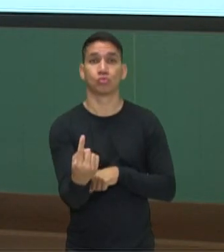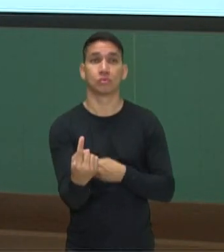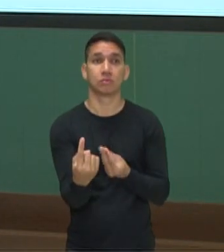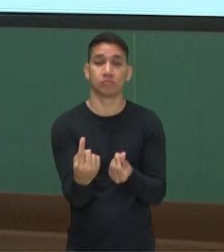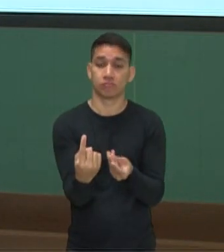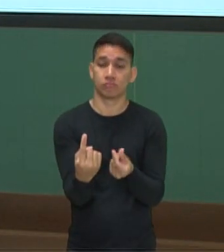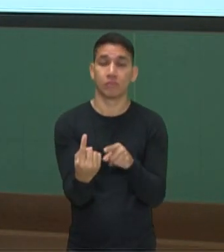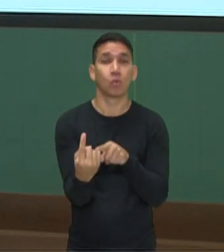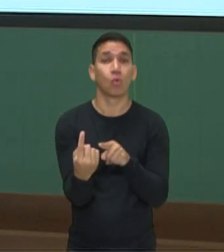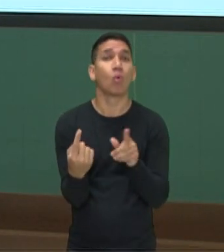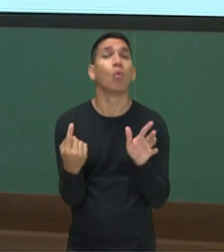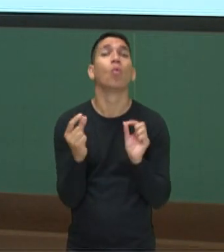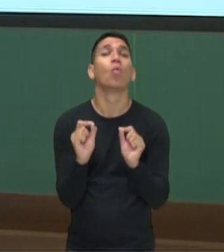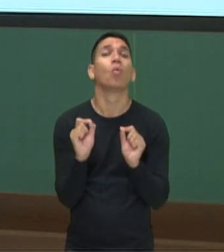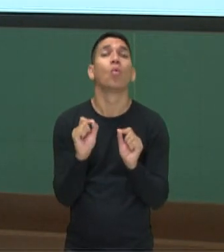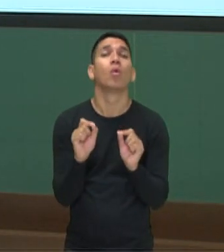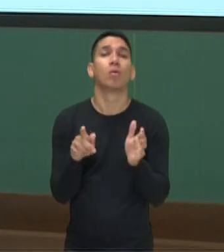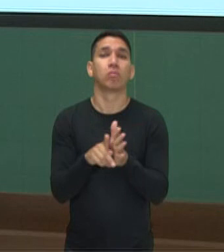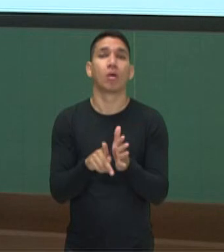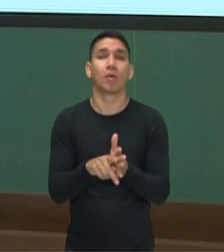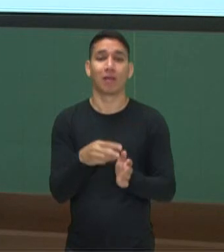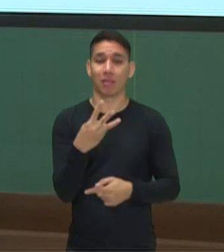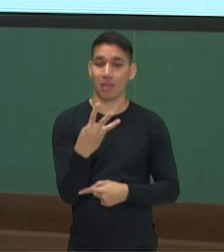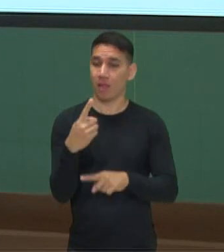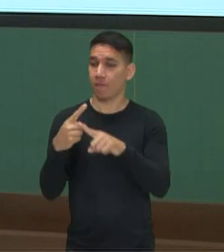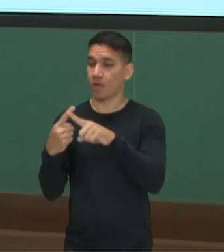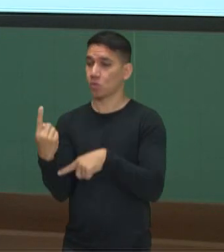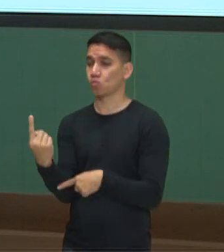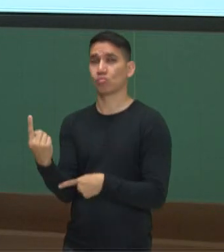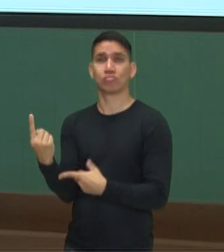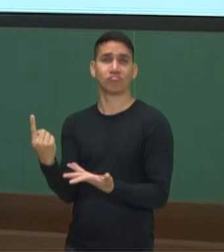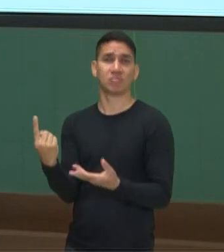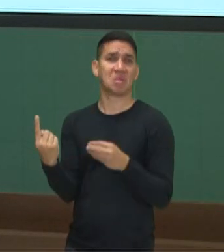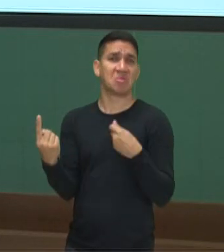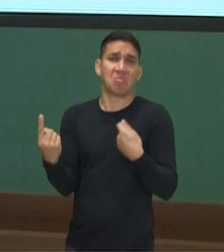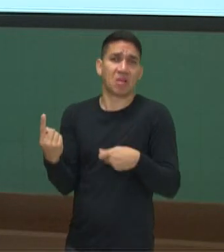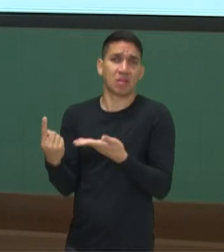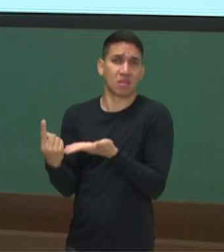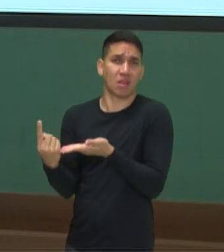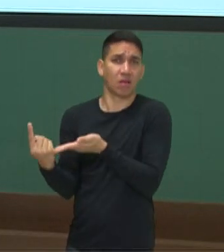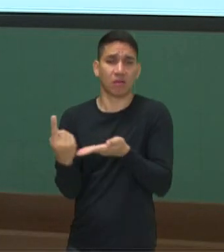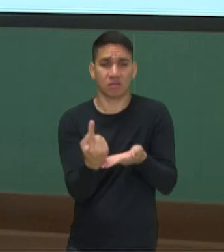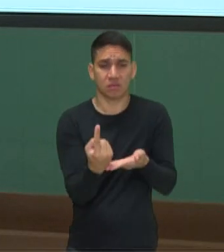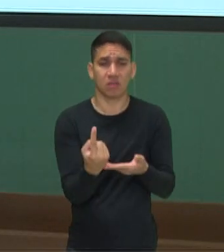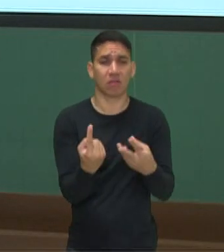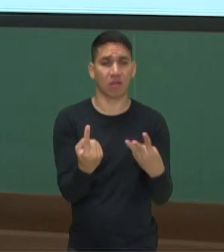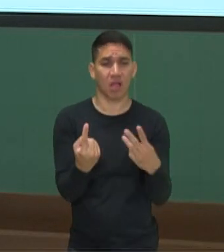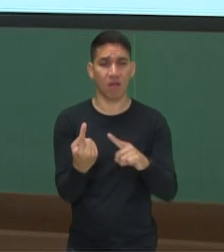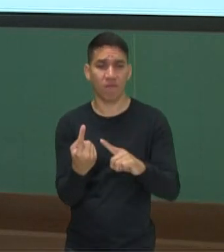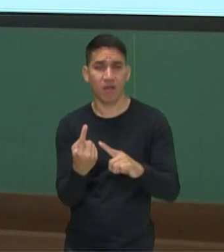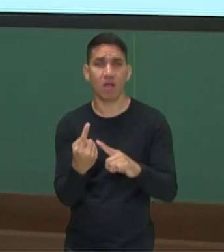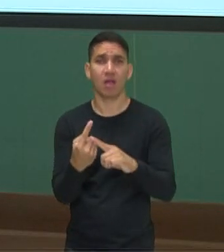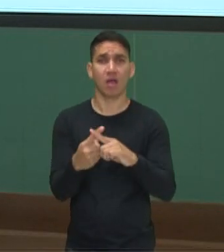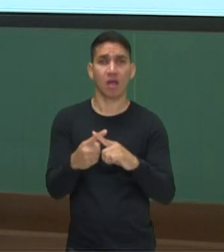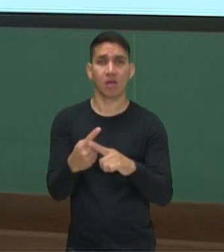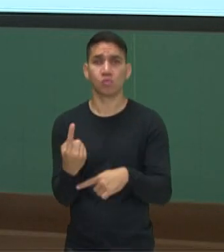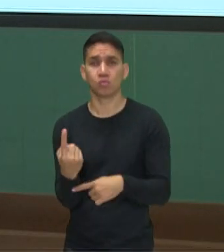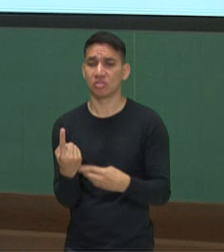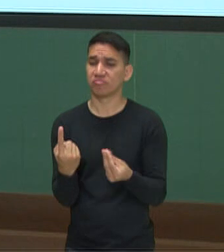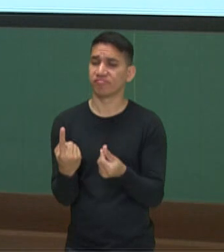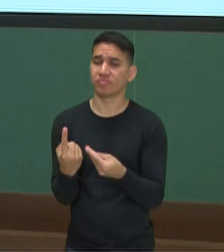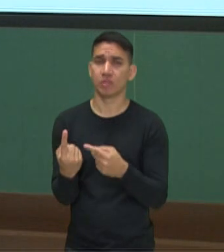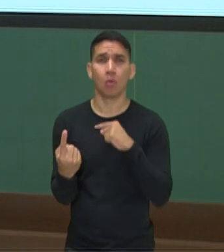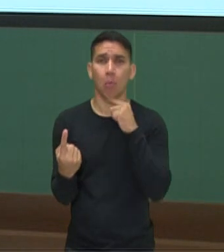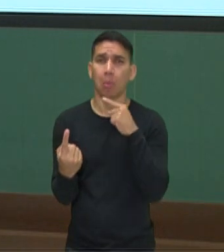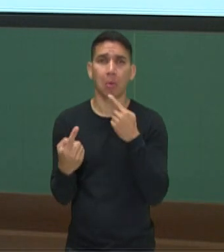ficaria representado ali? 3 vezes 1. Não preciso colocar o 1, porque na multiplicação ele não interfere no resultado.